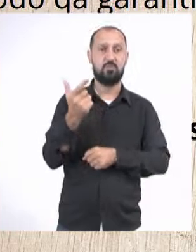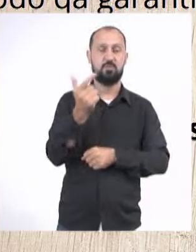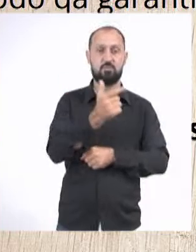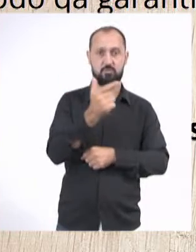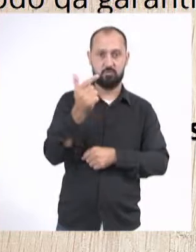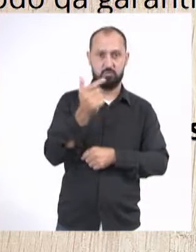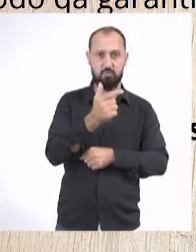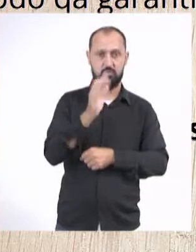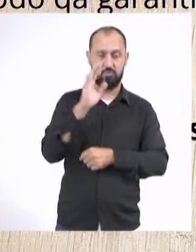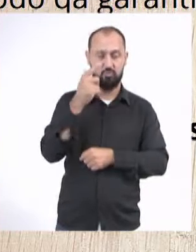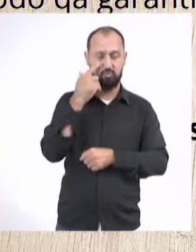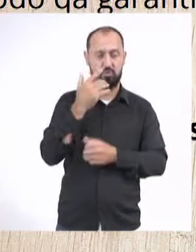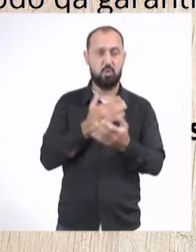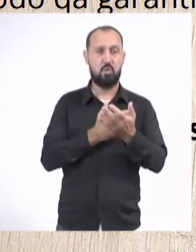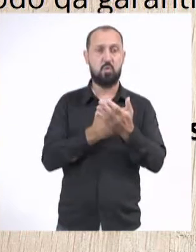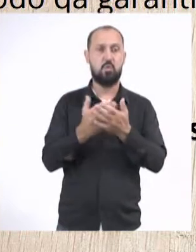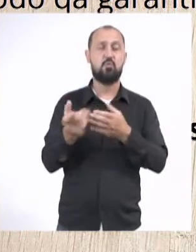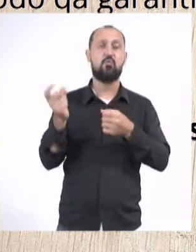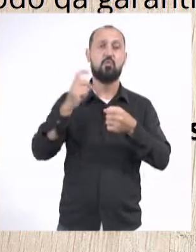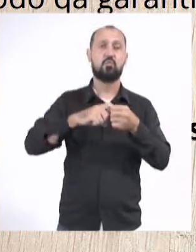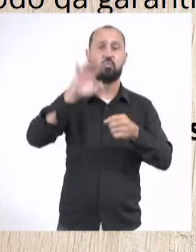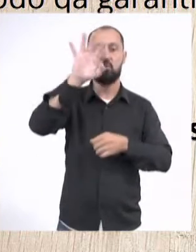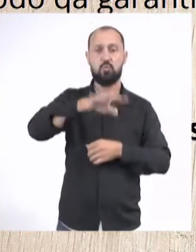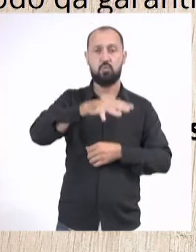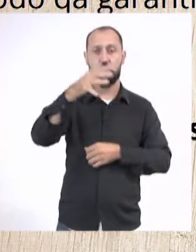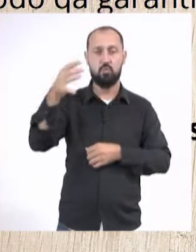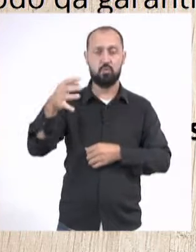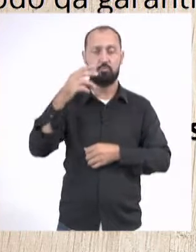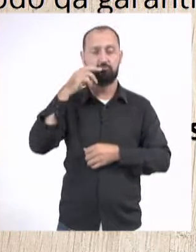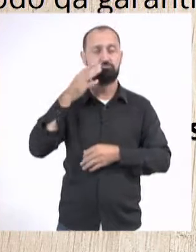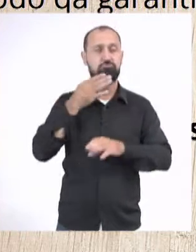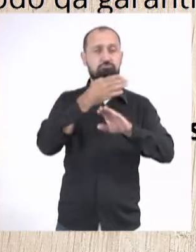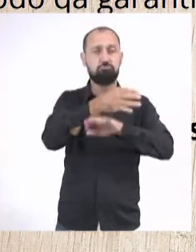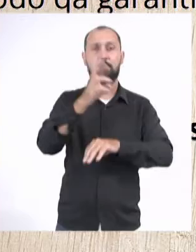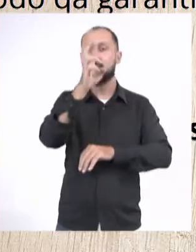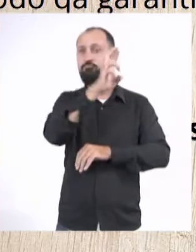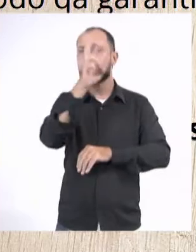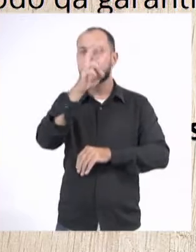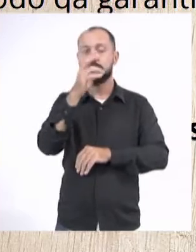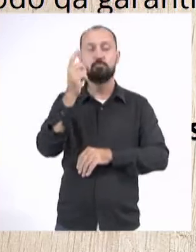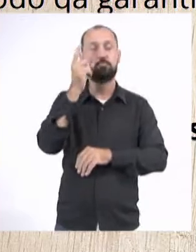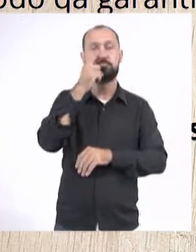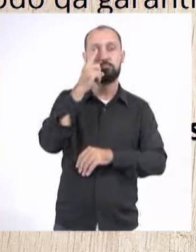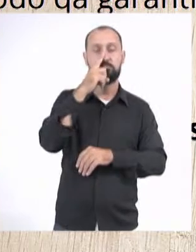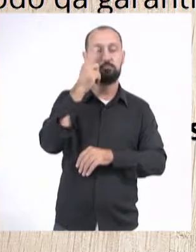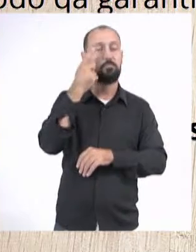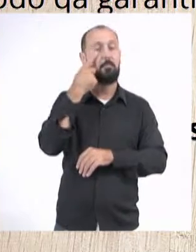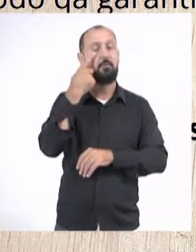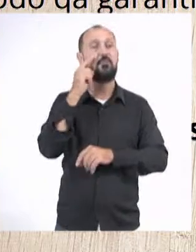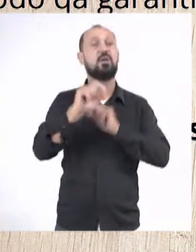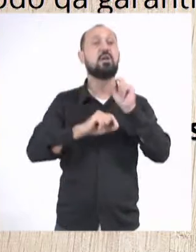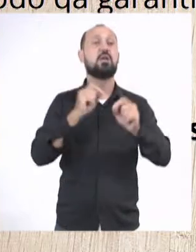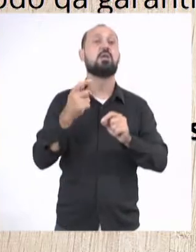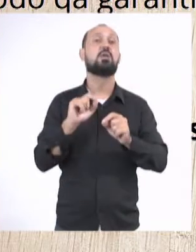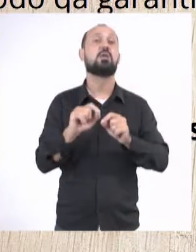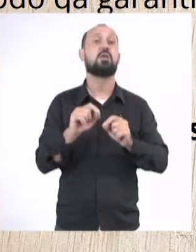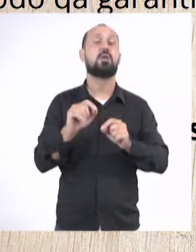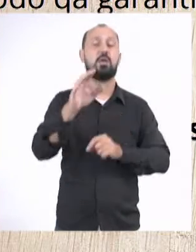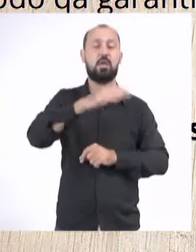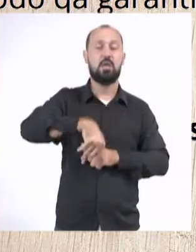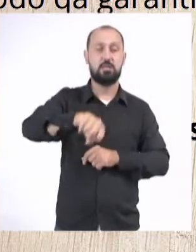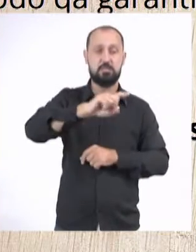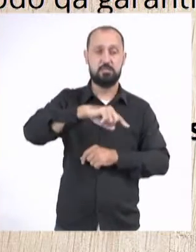já estamos em andamento com o cronograma de visitas com a intenção de garantir que todas essas